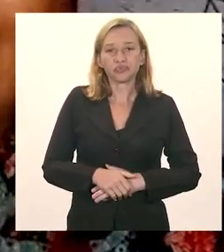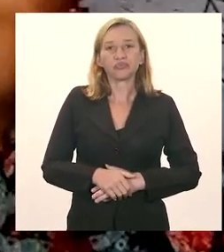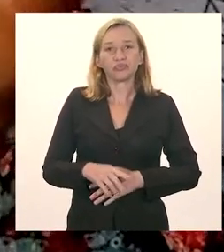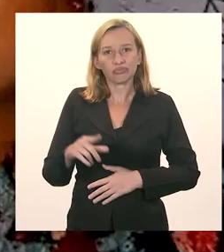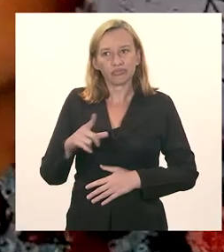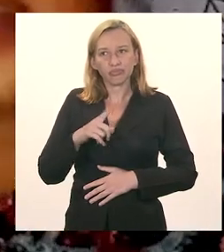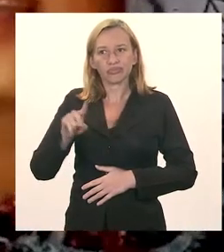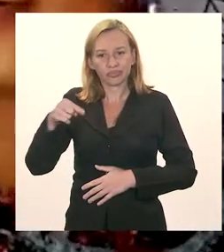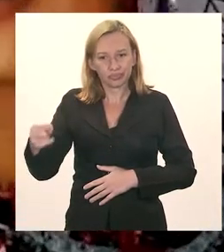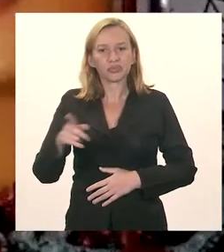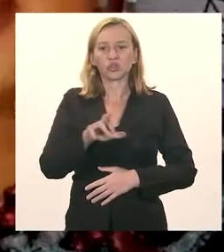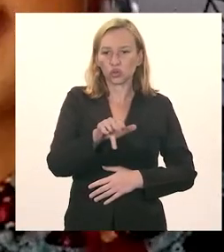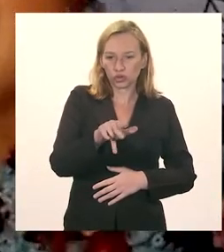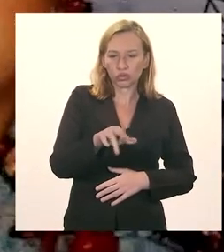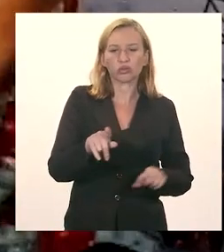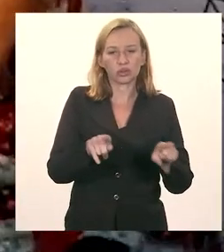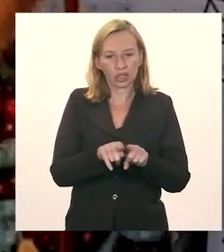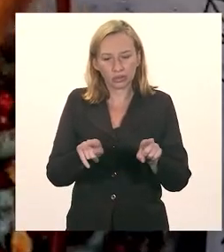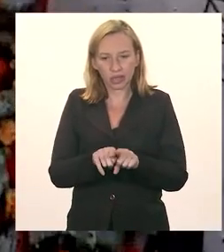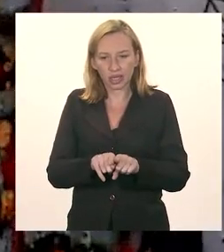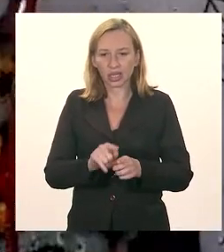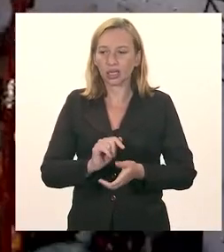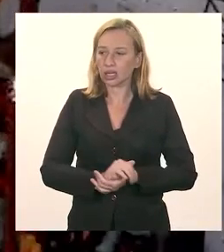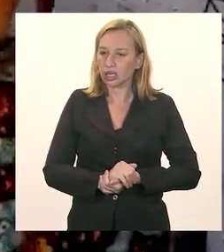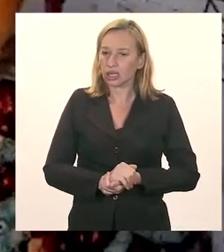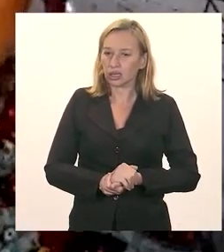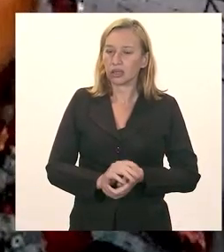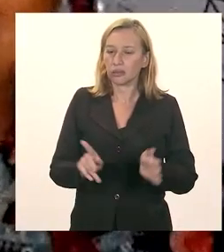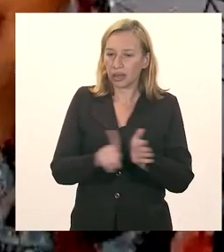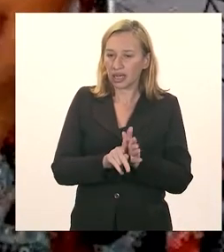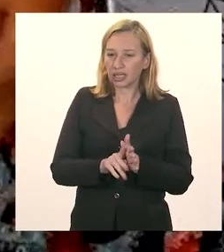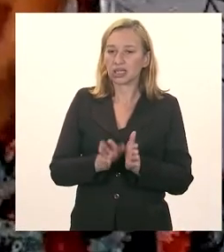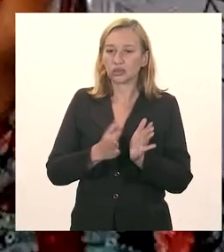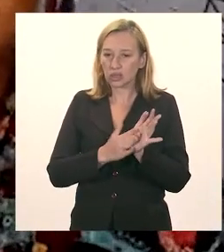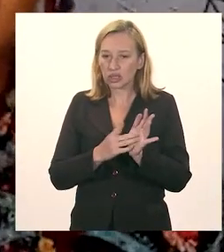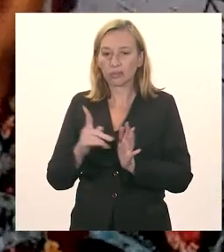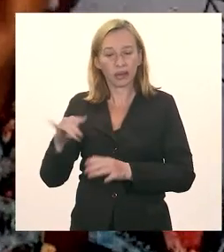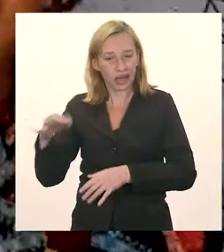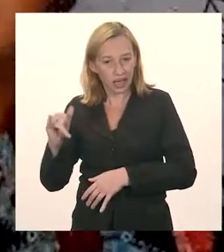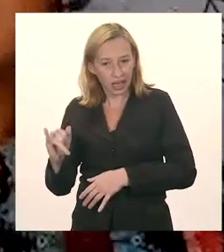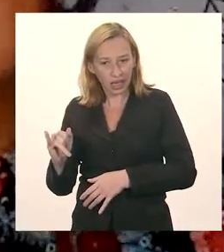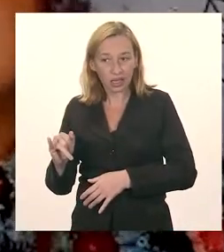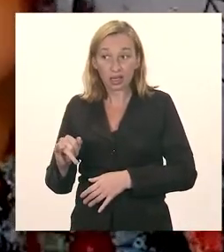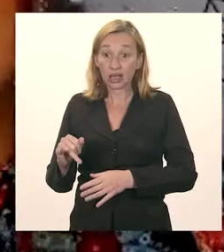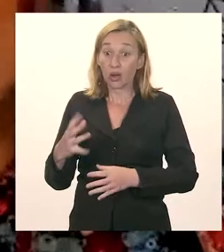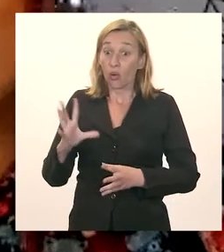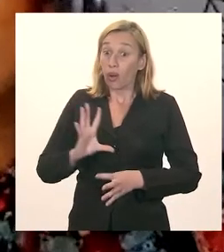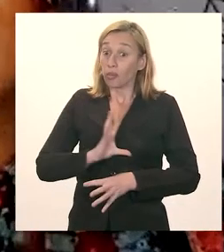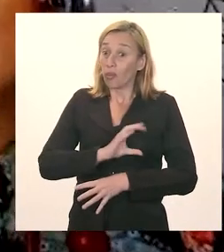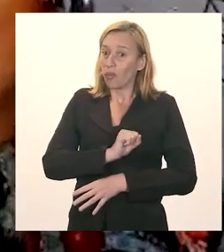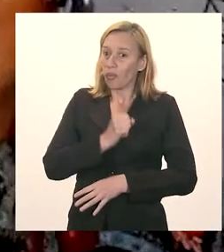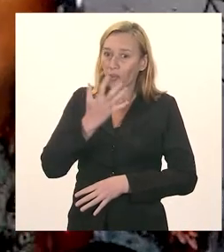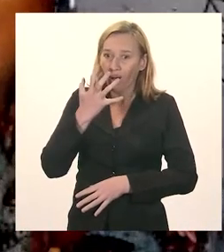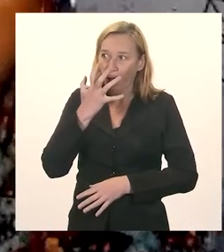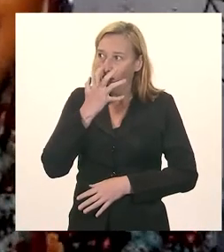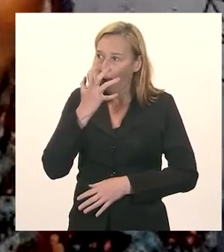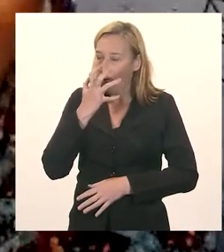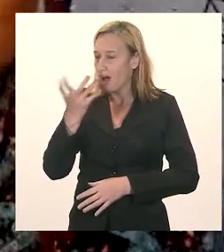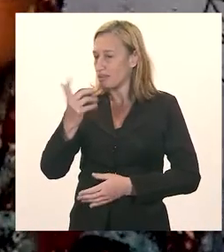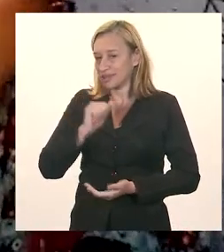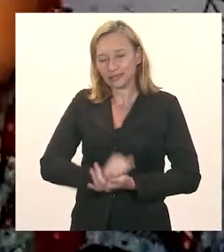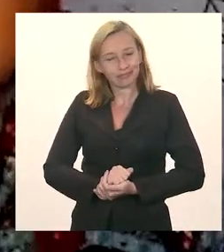aí tem ela e tem o irmão dela, que é o Seu Mangueira, que também faz parte do Samba de Pareia. E é incrível o amor, gente,